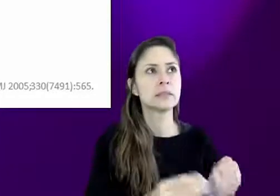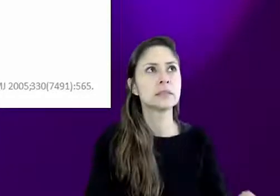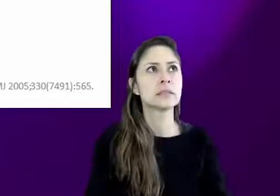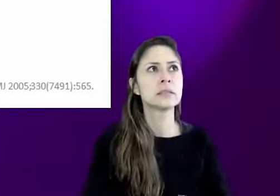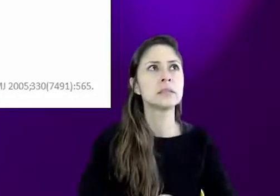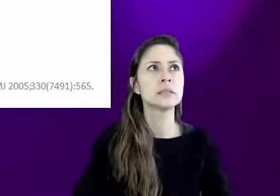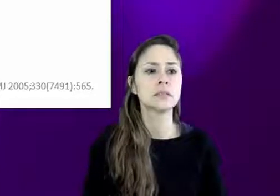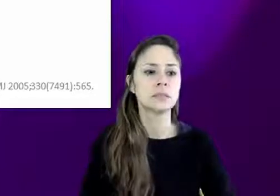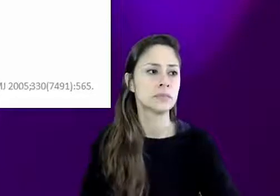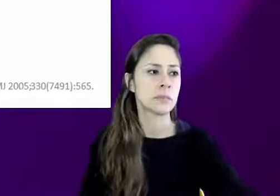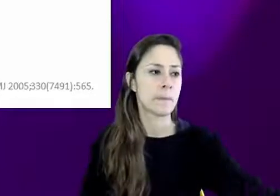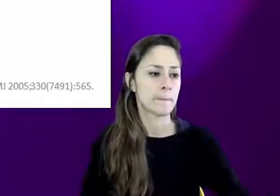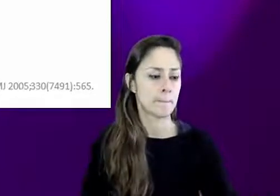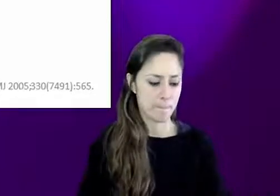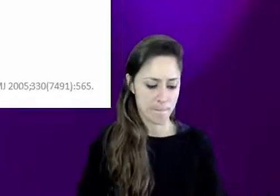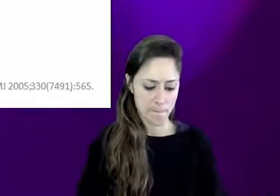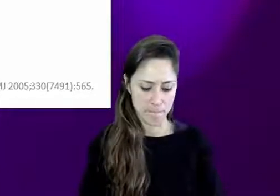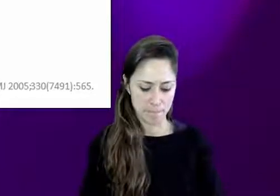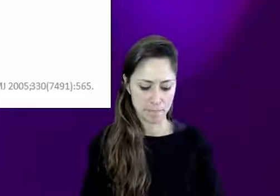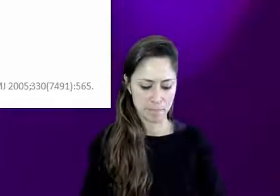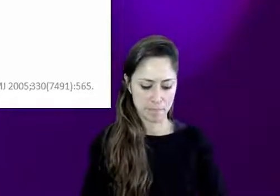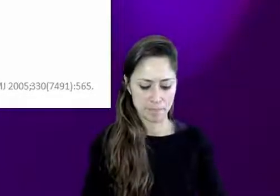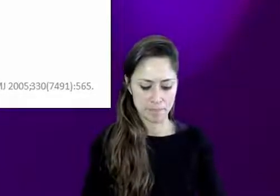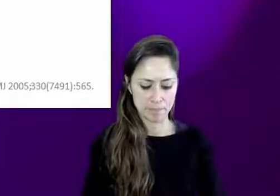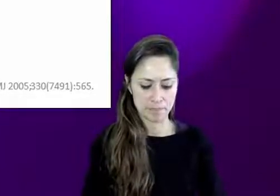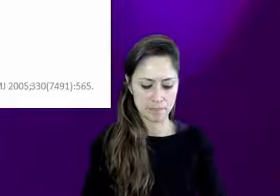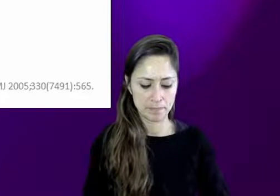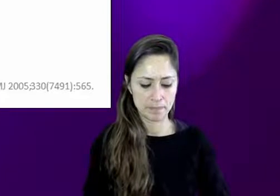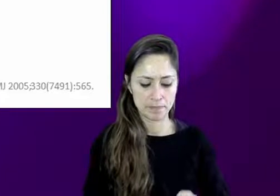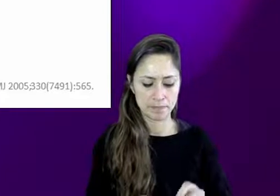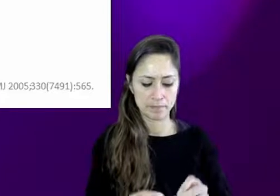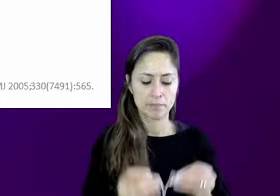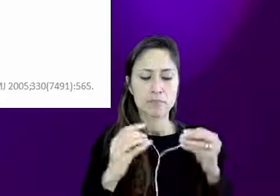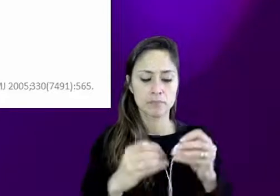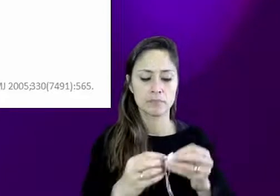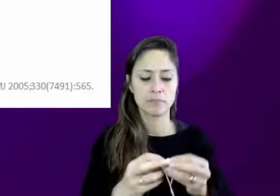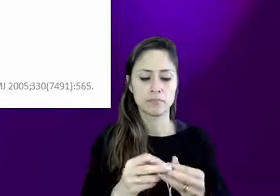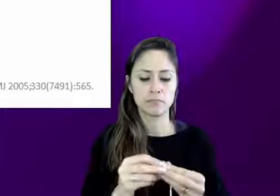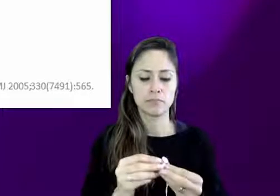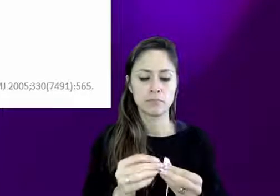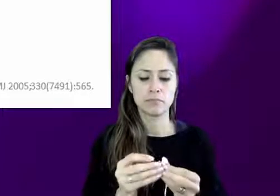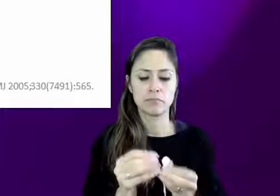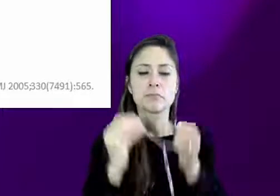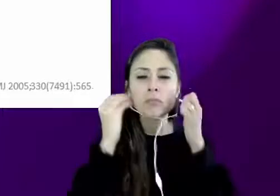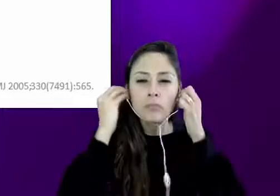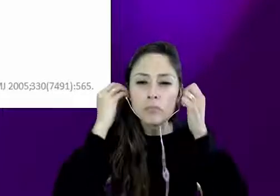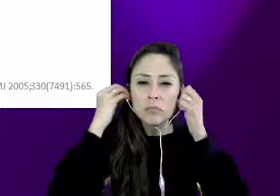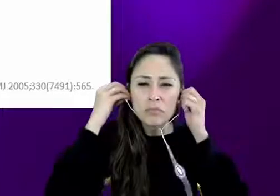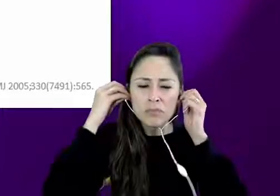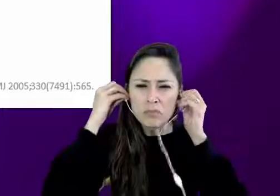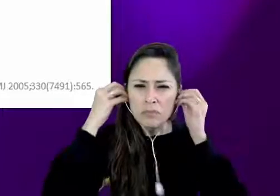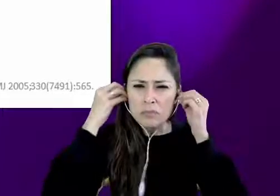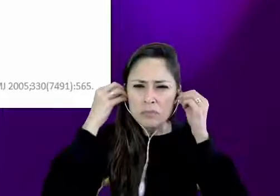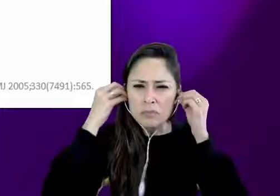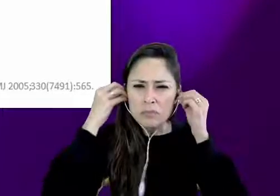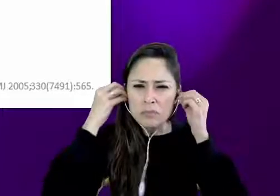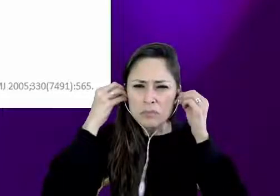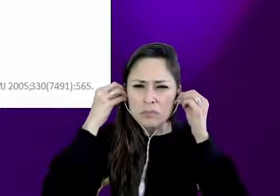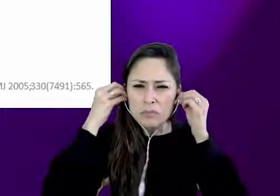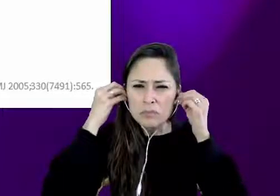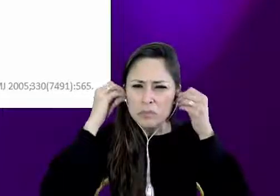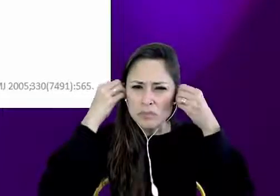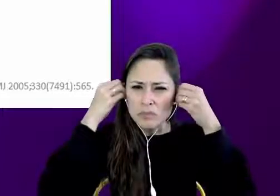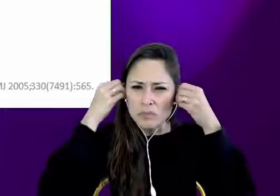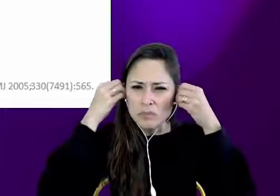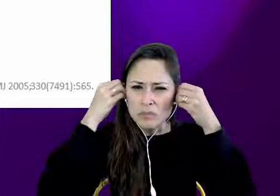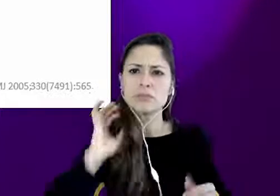30, 85, de massa corporal, a história familiar de primeiro grau, com pré-eclâmpsia, a nulliparidade, a gestação múltipla,